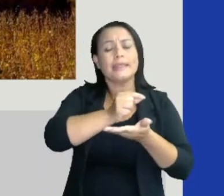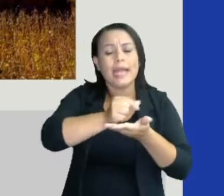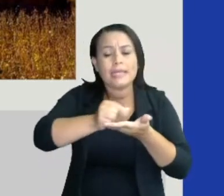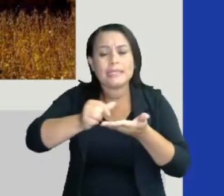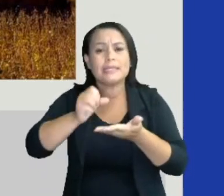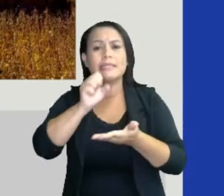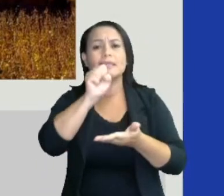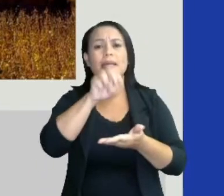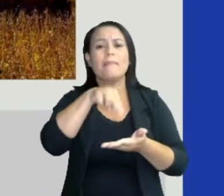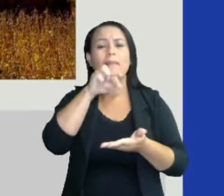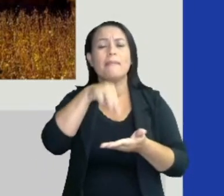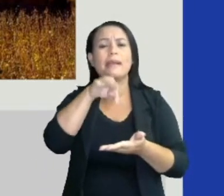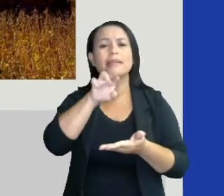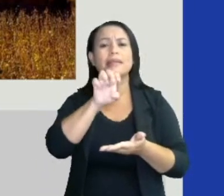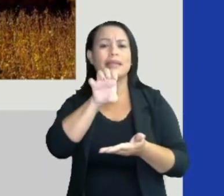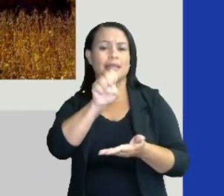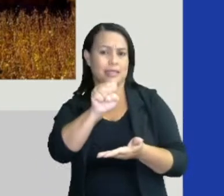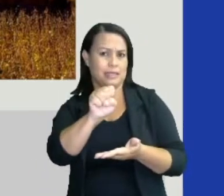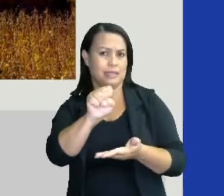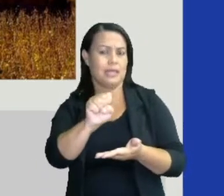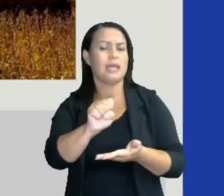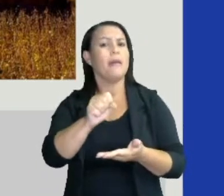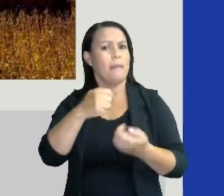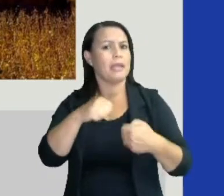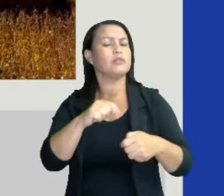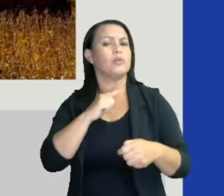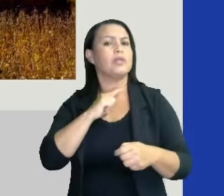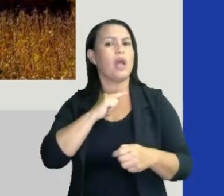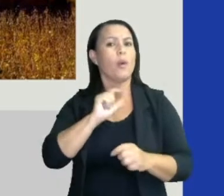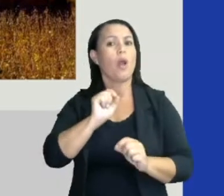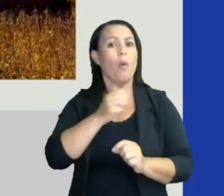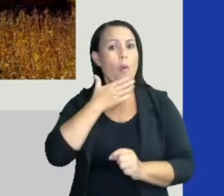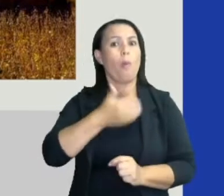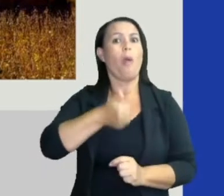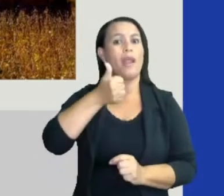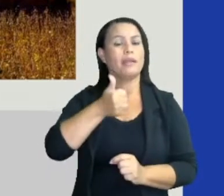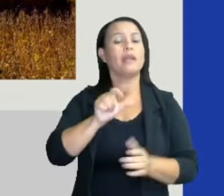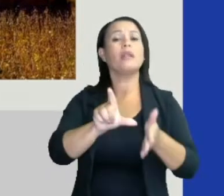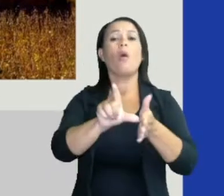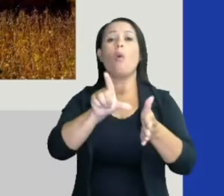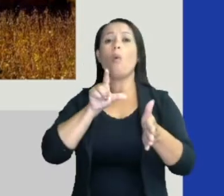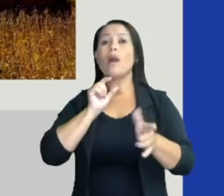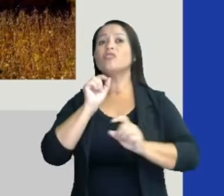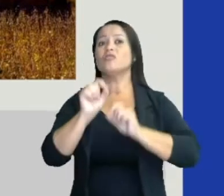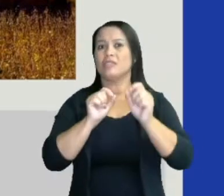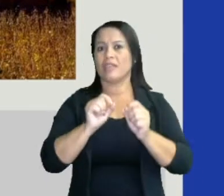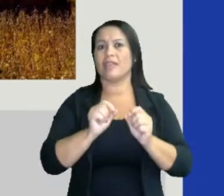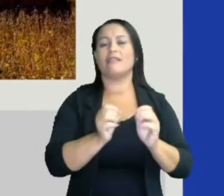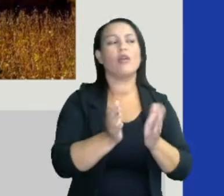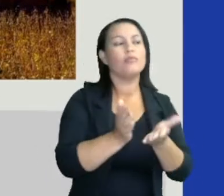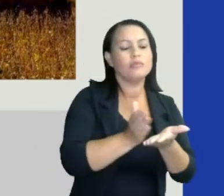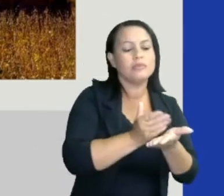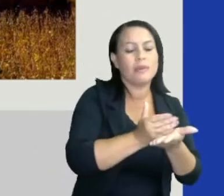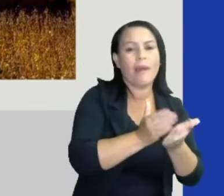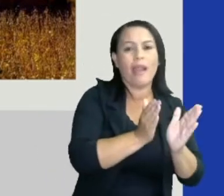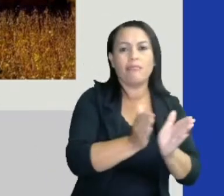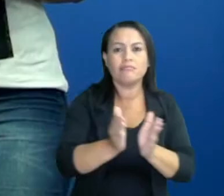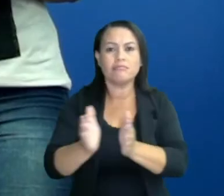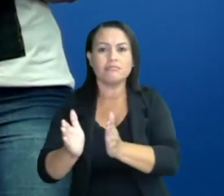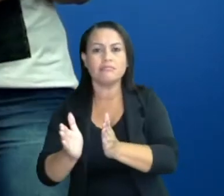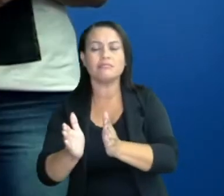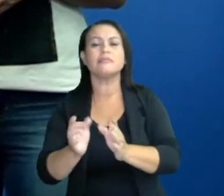eu preciso ter um a semente de qualidade Então antes do plantio é feito a seleção das sementes